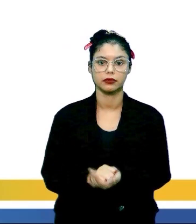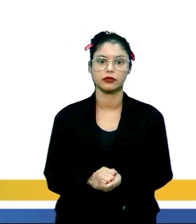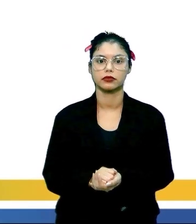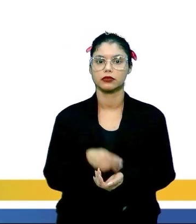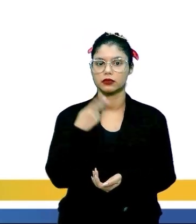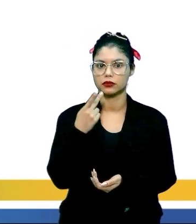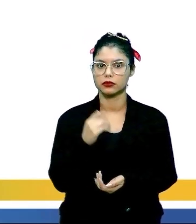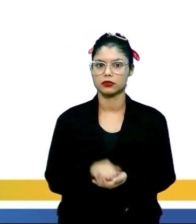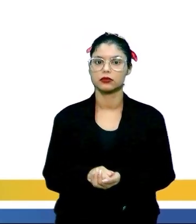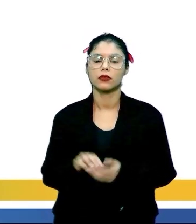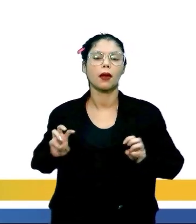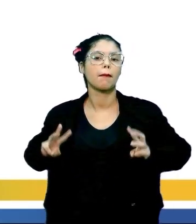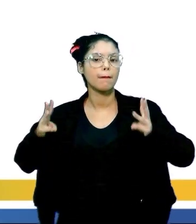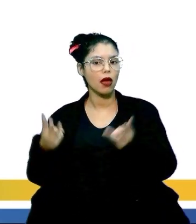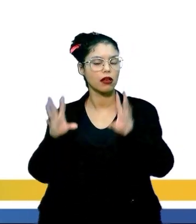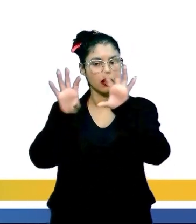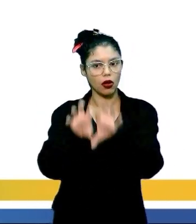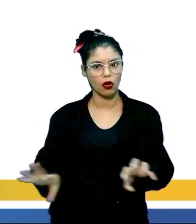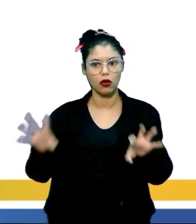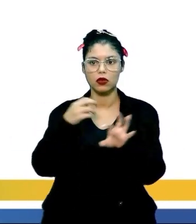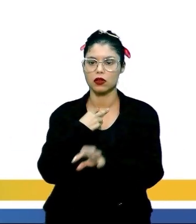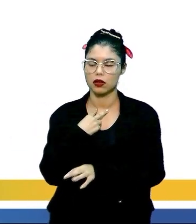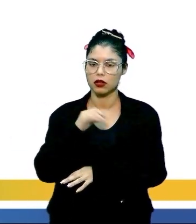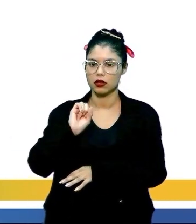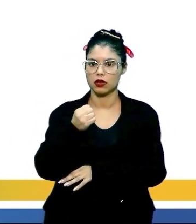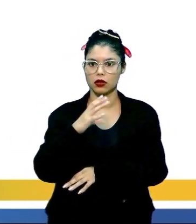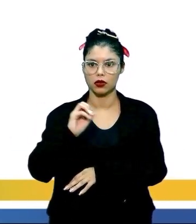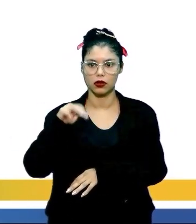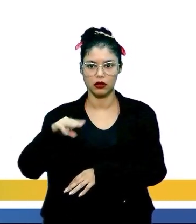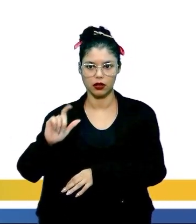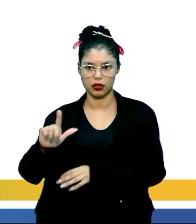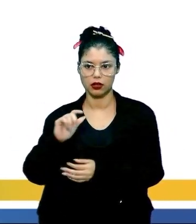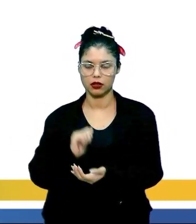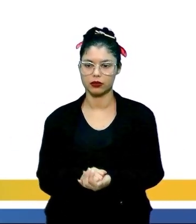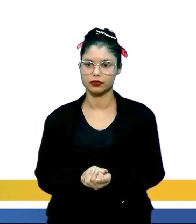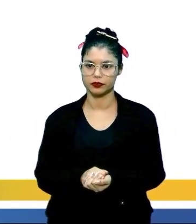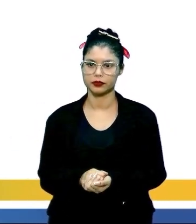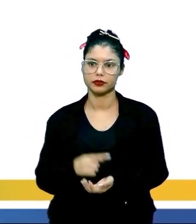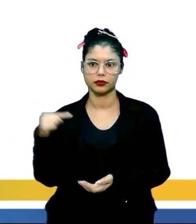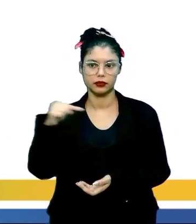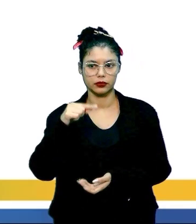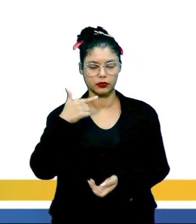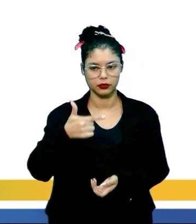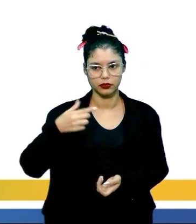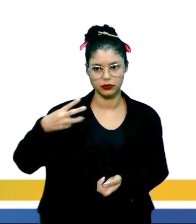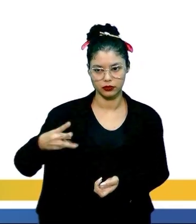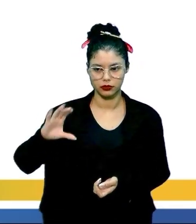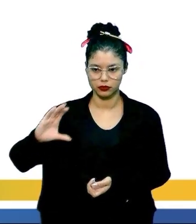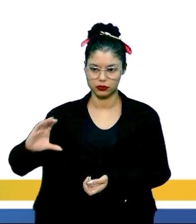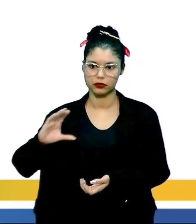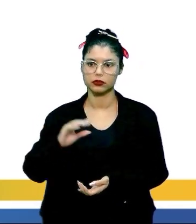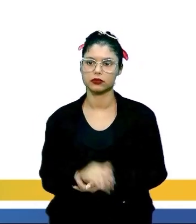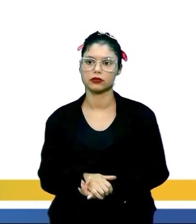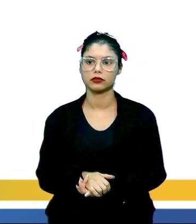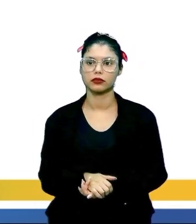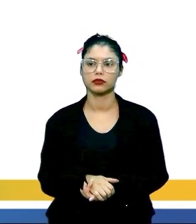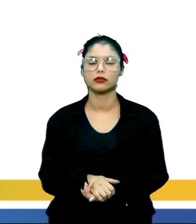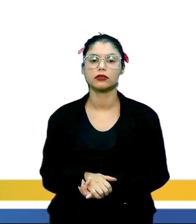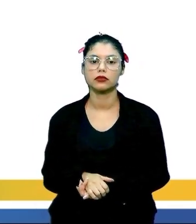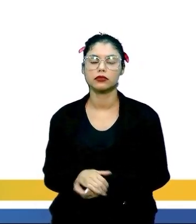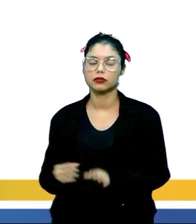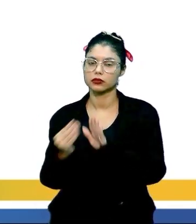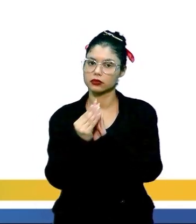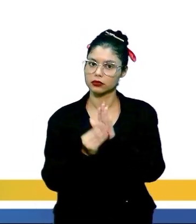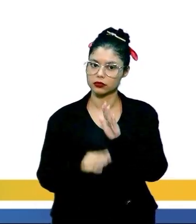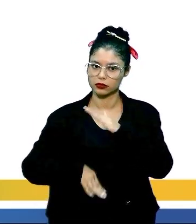diz o seguinte. Certa massa gasosa ocupa o volume de 800 ml a menos 23 graus Celsius